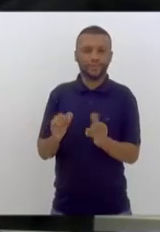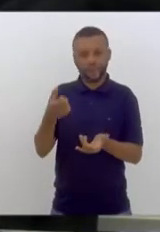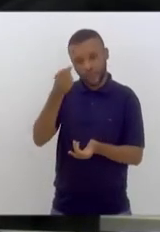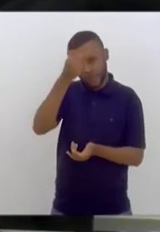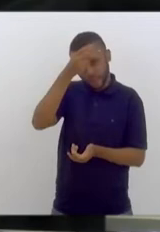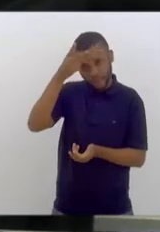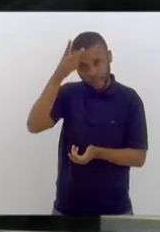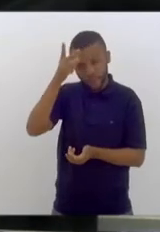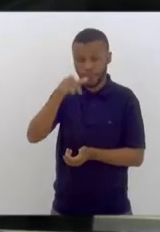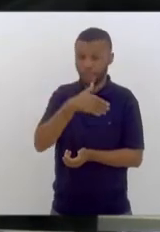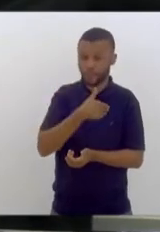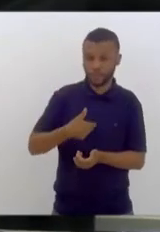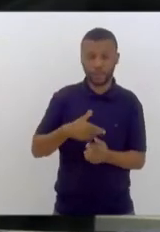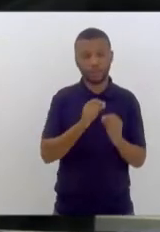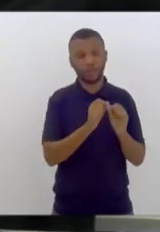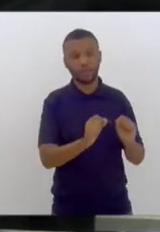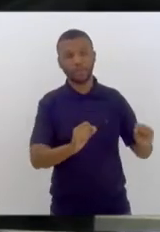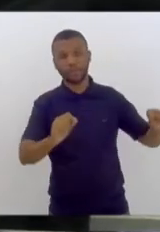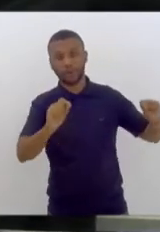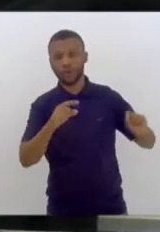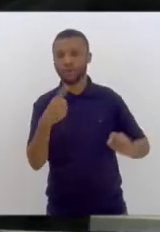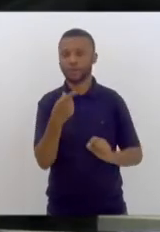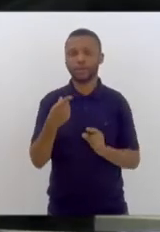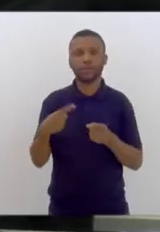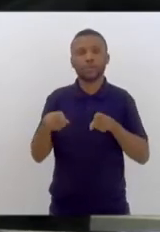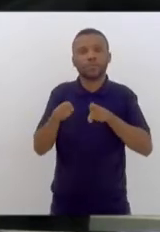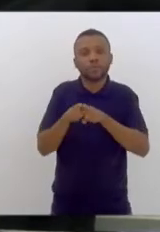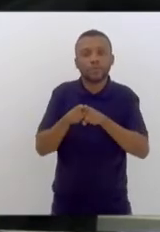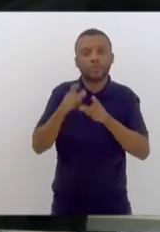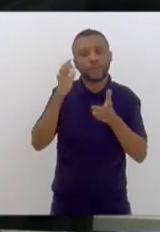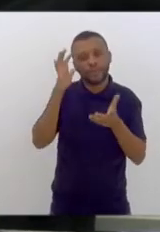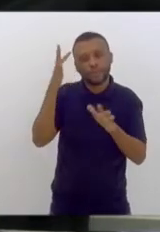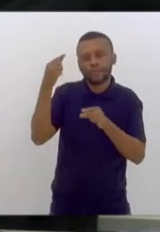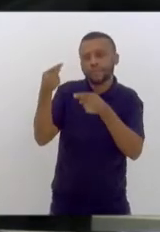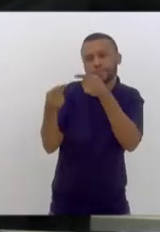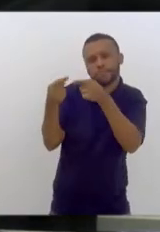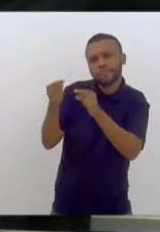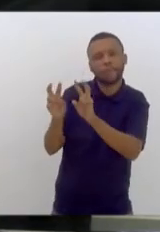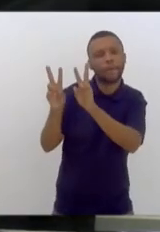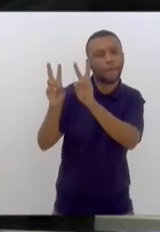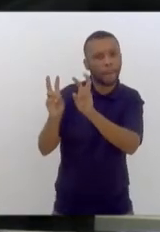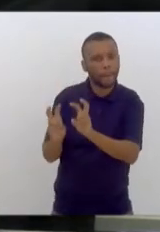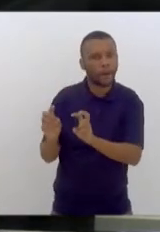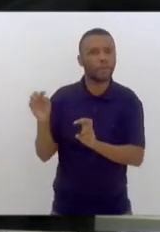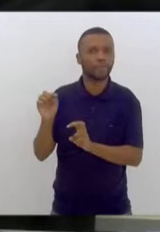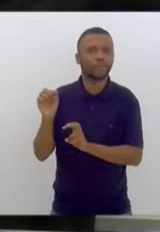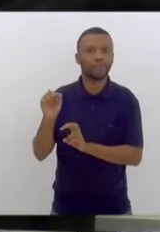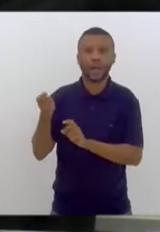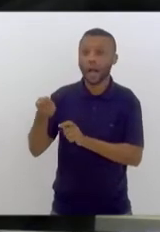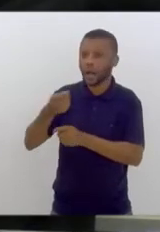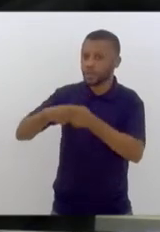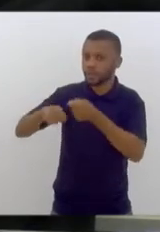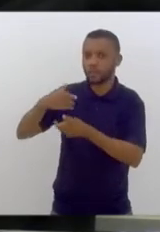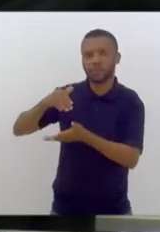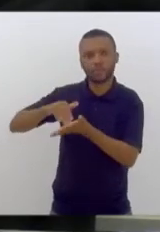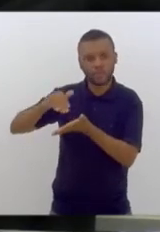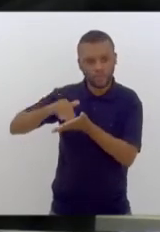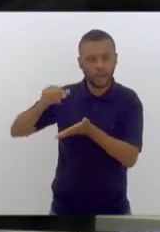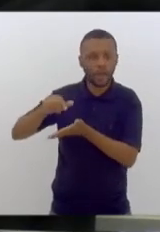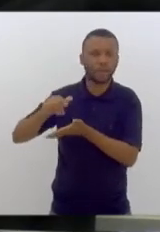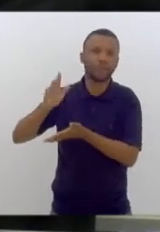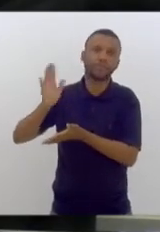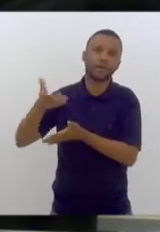E entendo que estamos juntos nessa situação e nós, a administração do secretário Leonardo